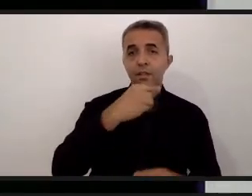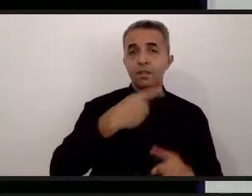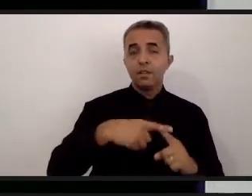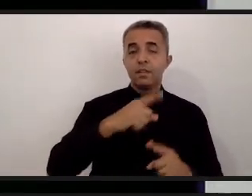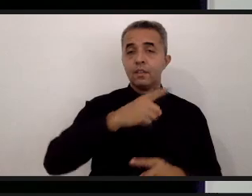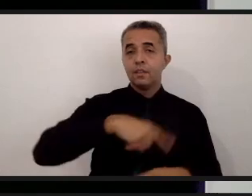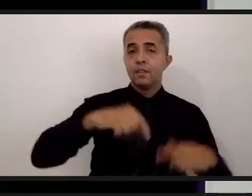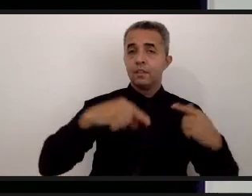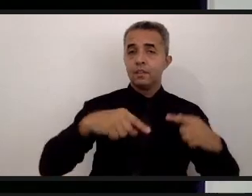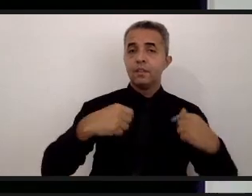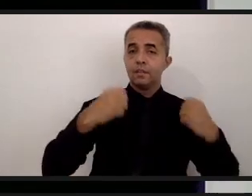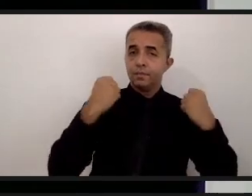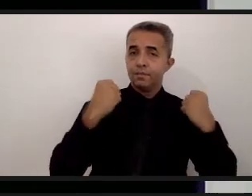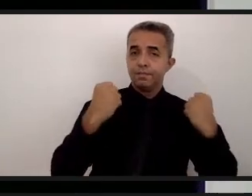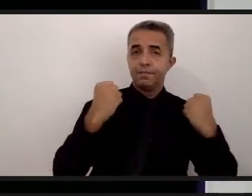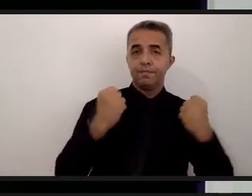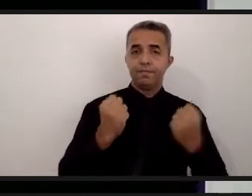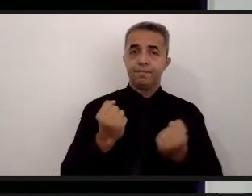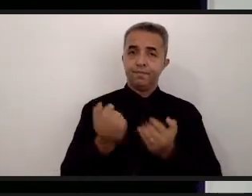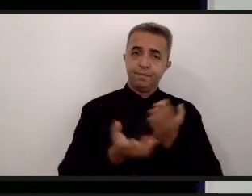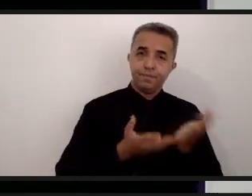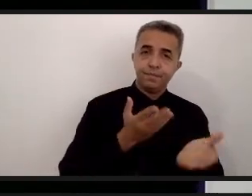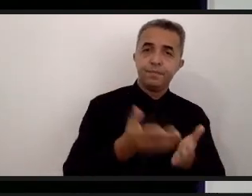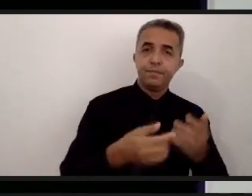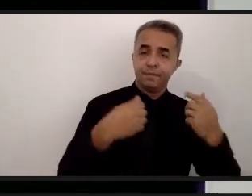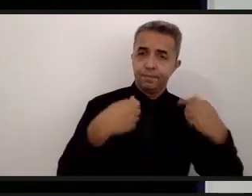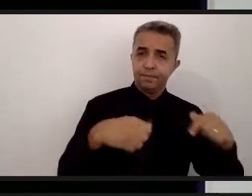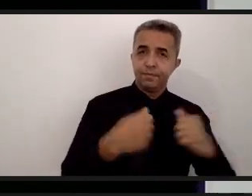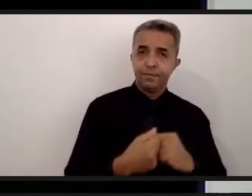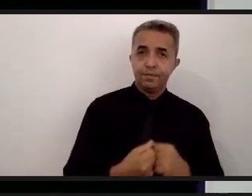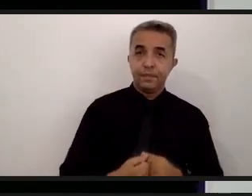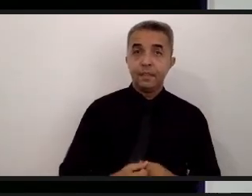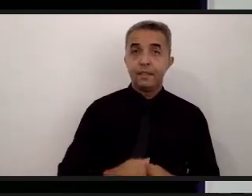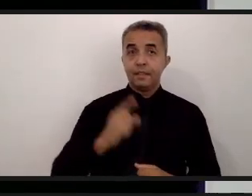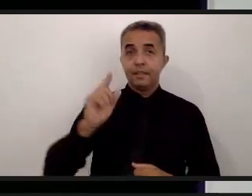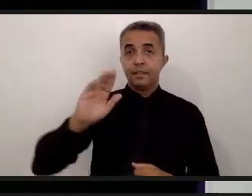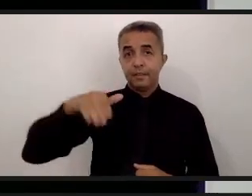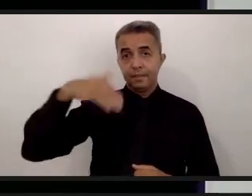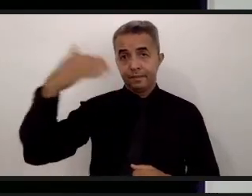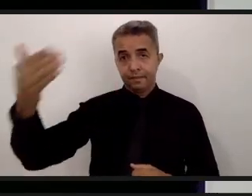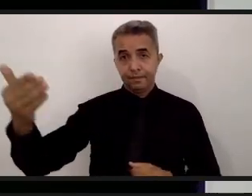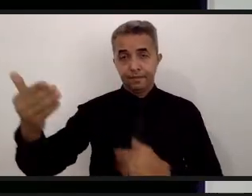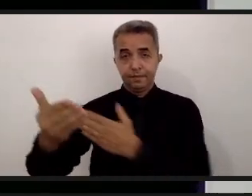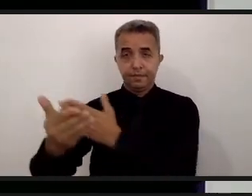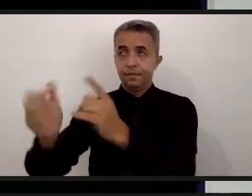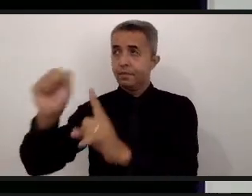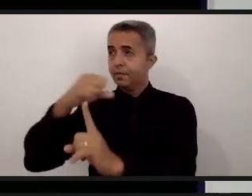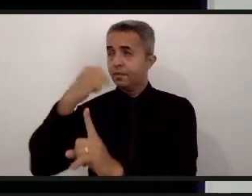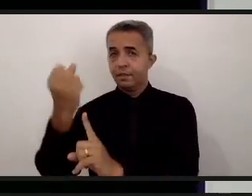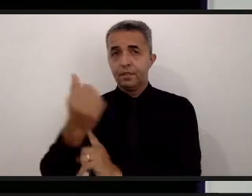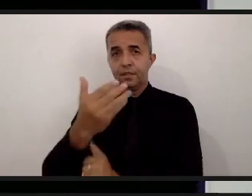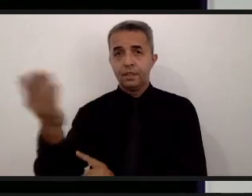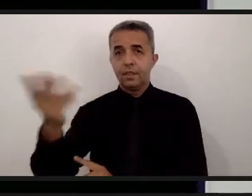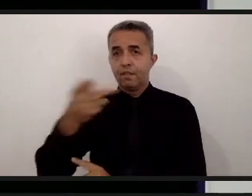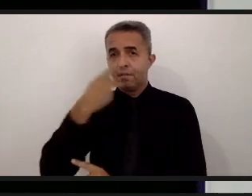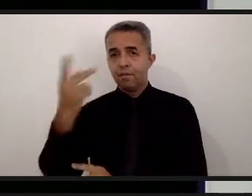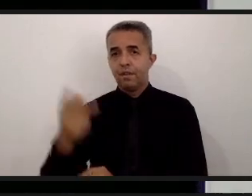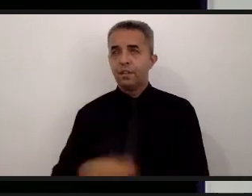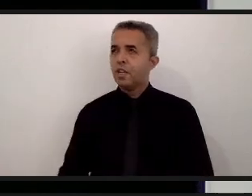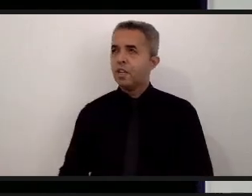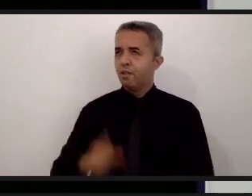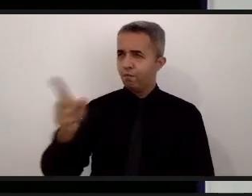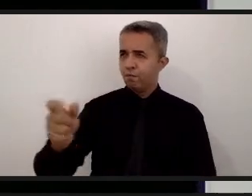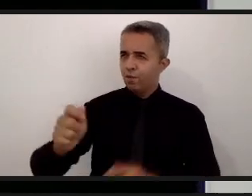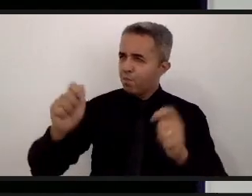do cuidado. Mas o mundo lá fora, a sociedade lá fora, ela diz para a gente assim, você é guerreira, você